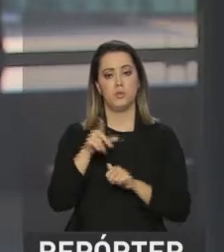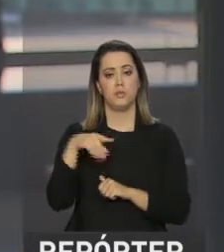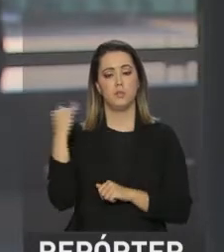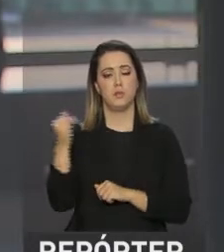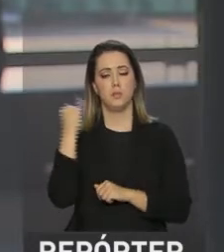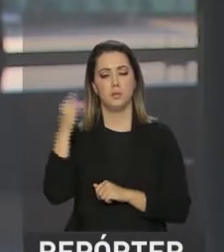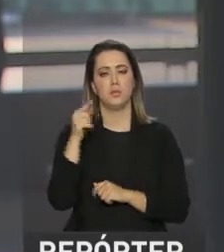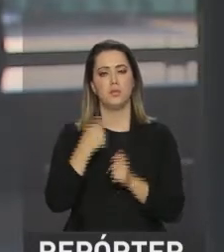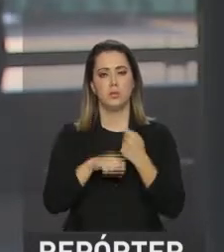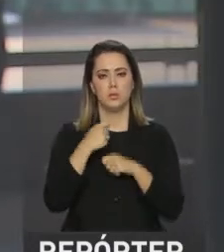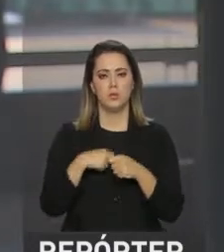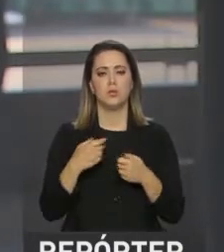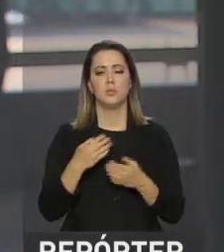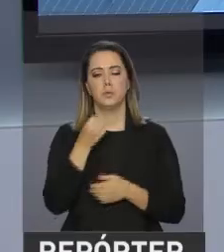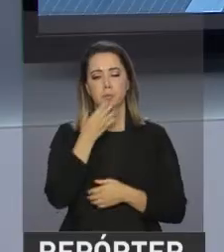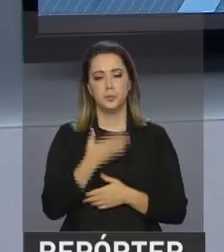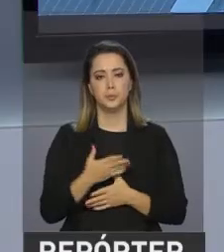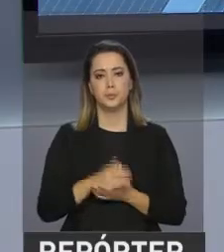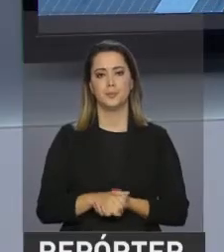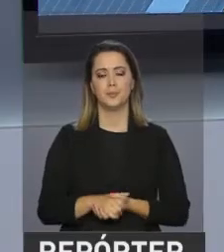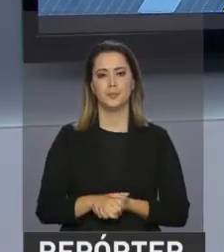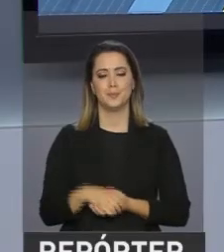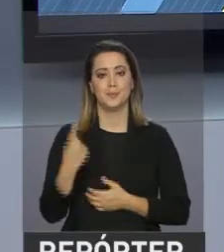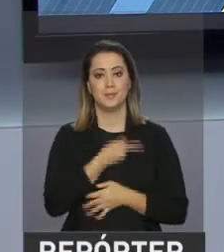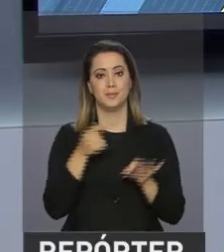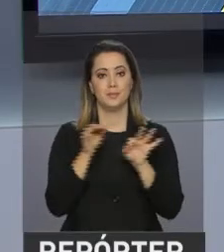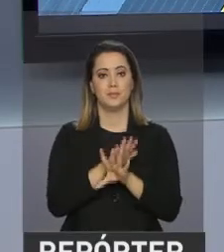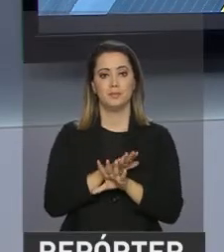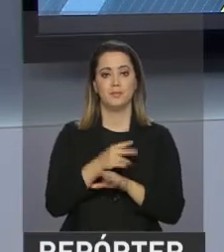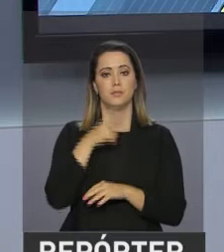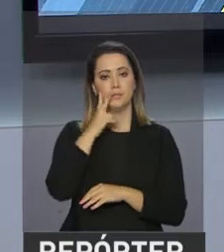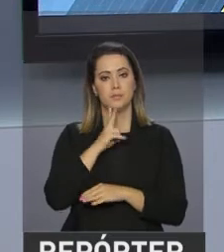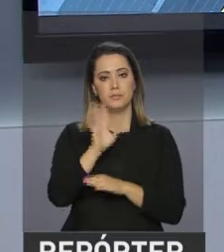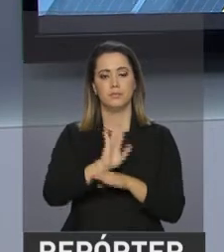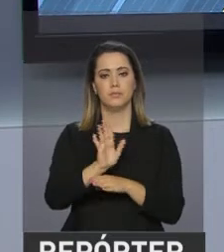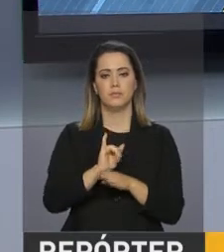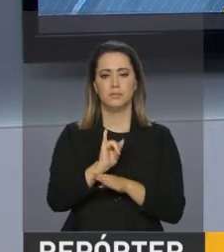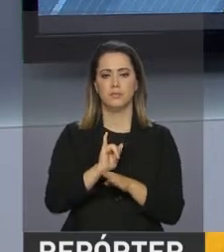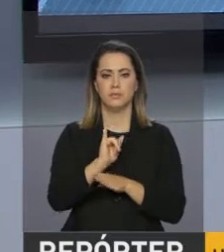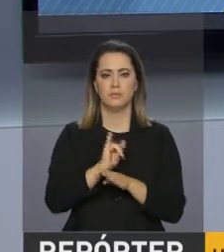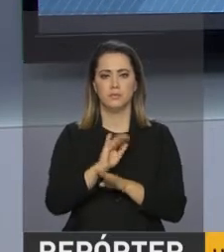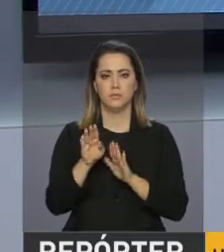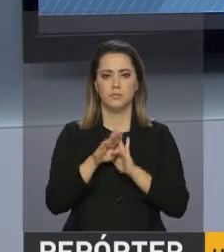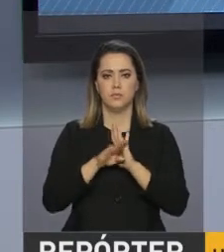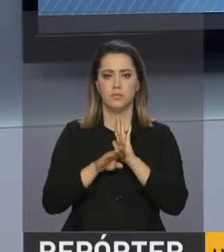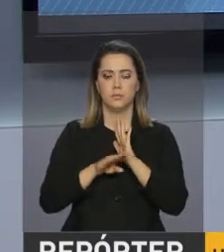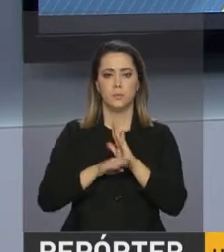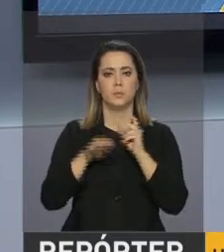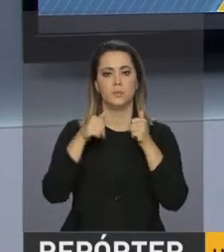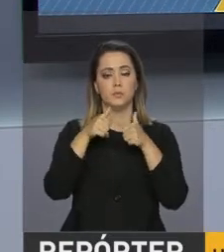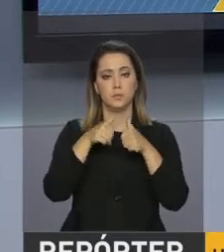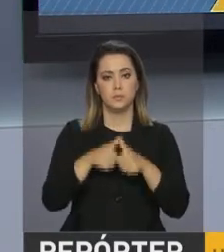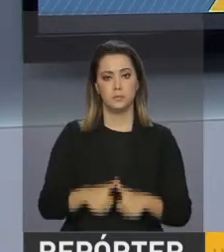na economia com certeza vai agradecer o repórter nbr fica por aqui você pode rever as reportagens no youtube e